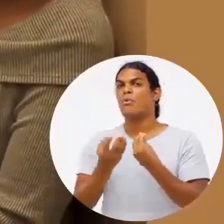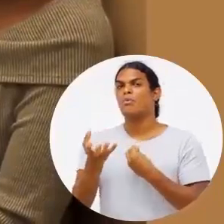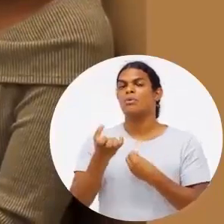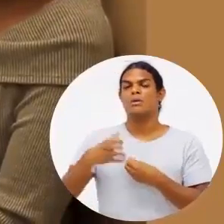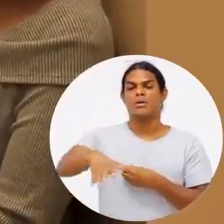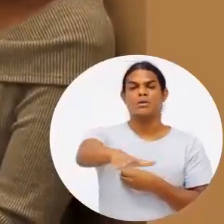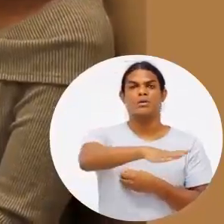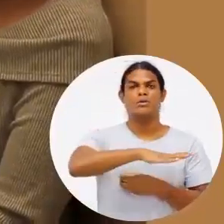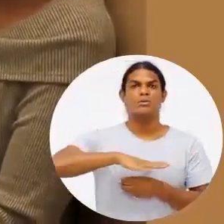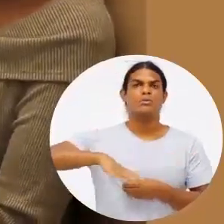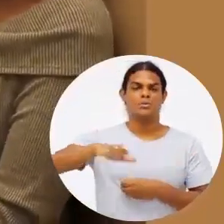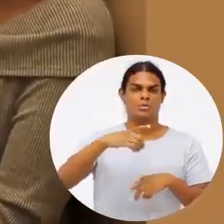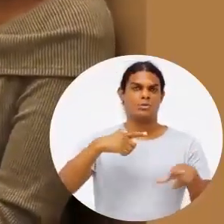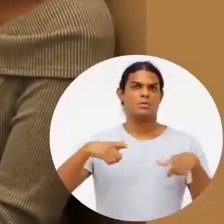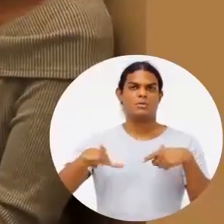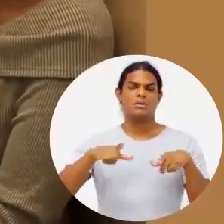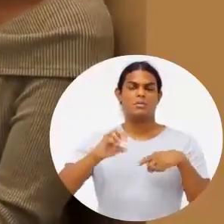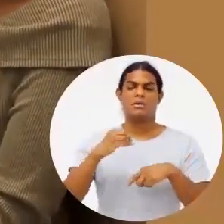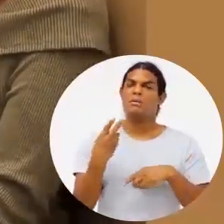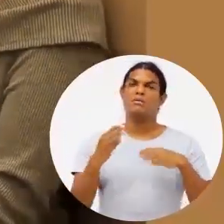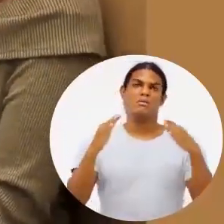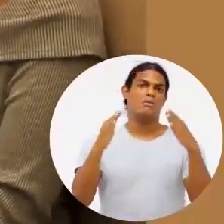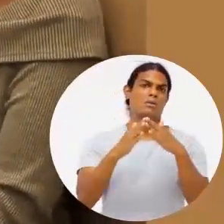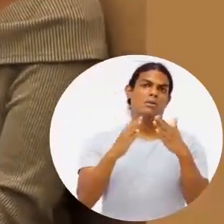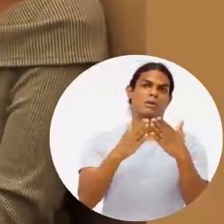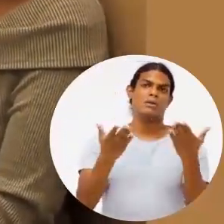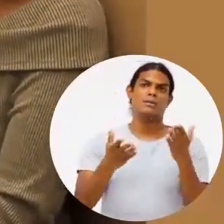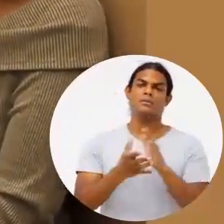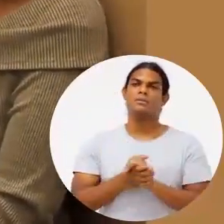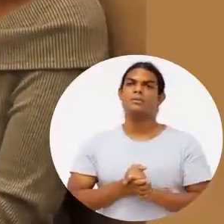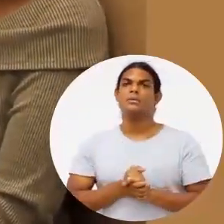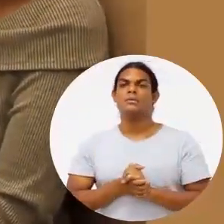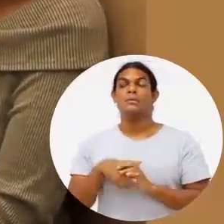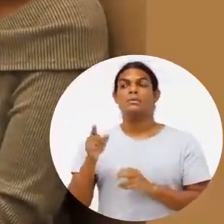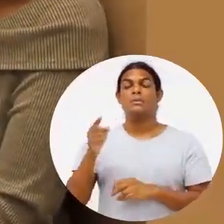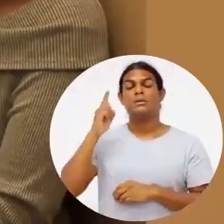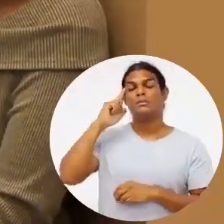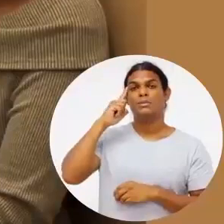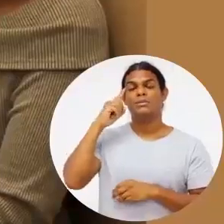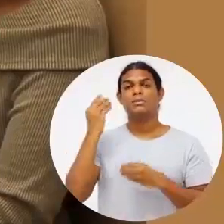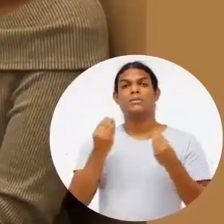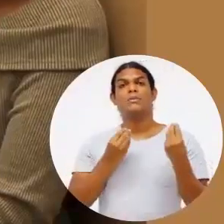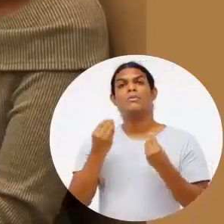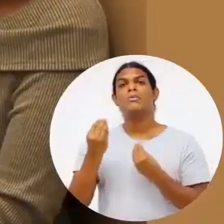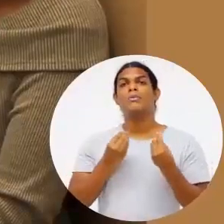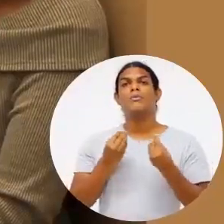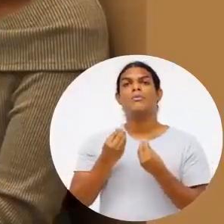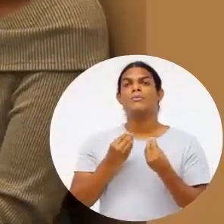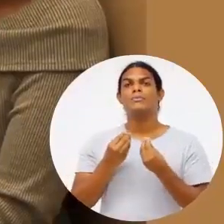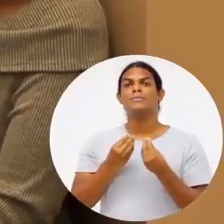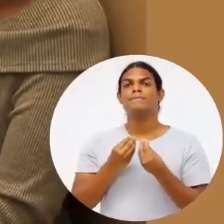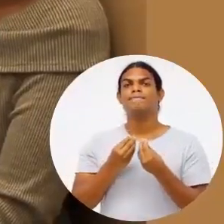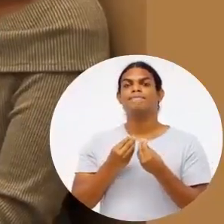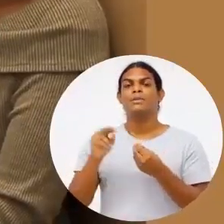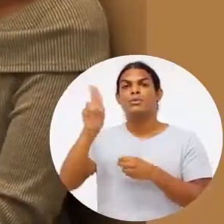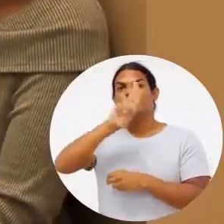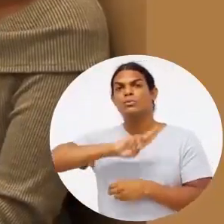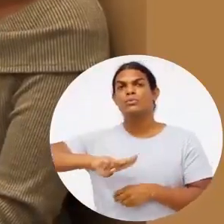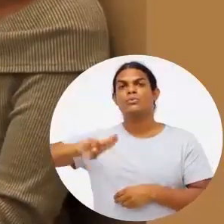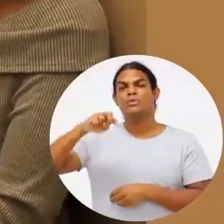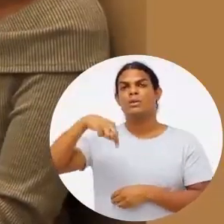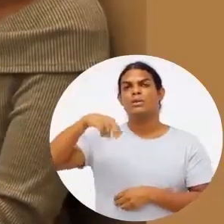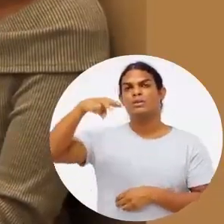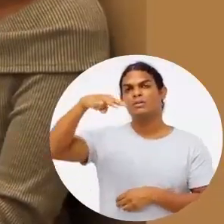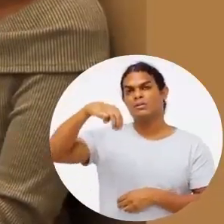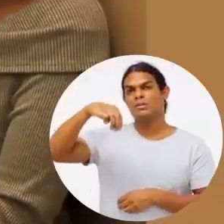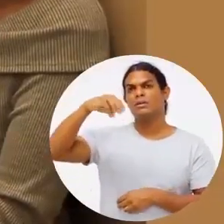mas servem de parâmetros também para um futuro projeto, né? E eu pensava assim, como fazer esse desdobramento da MEAC, como